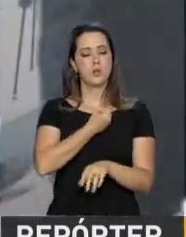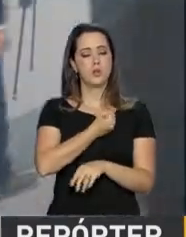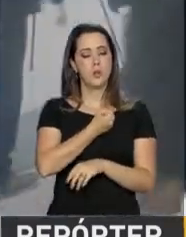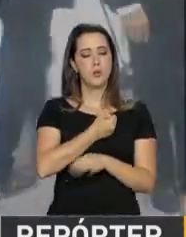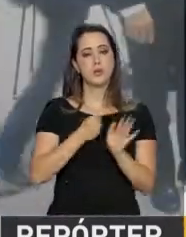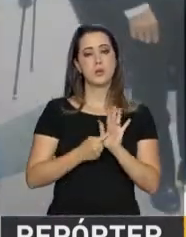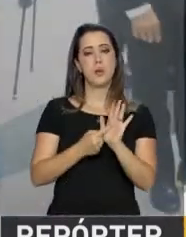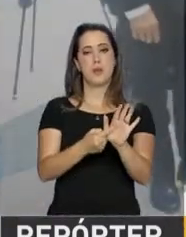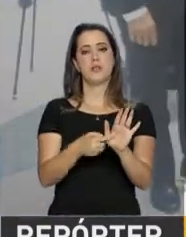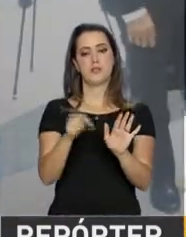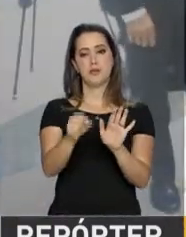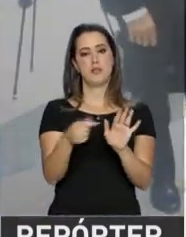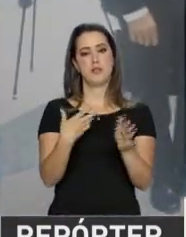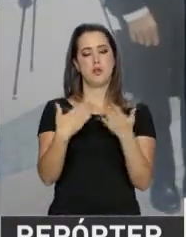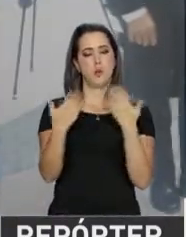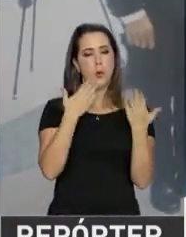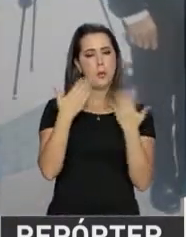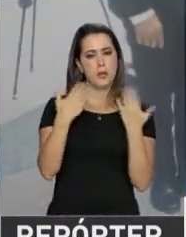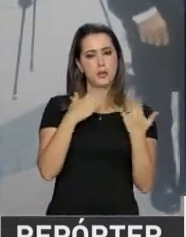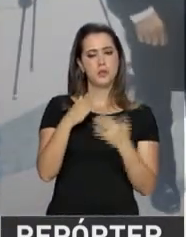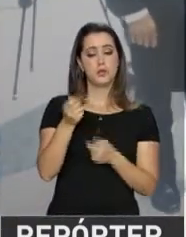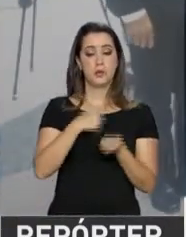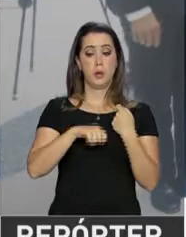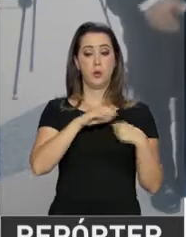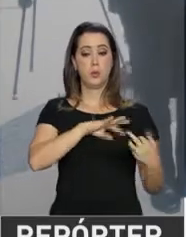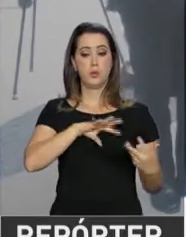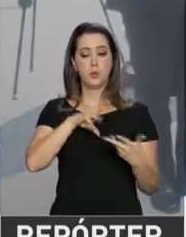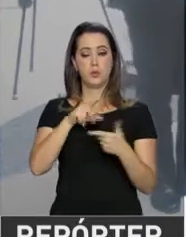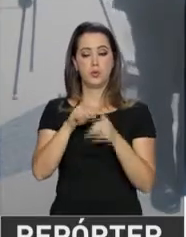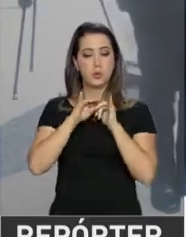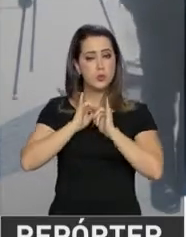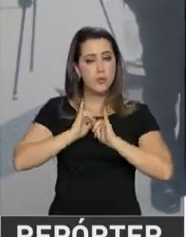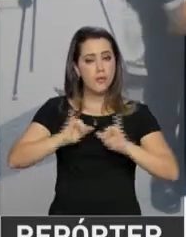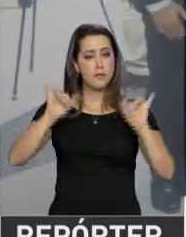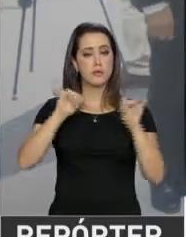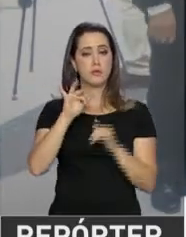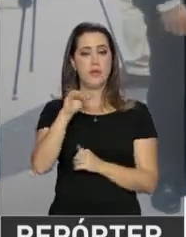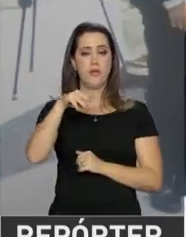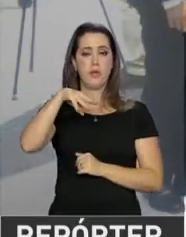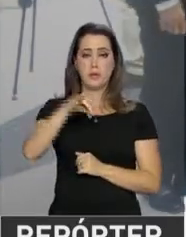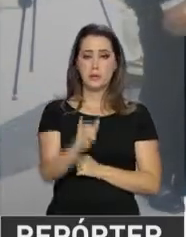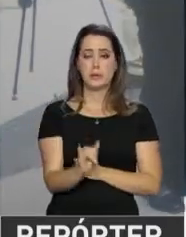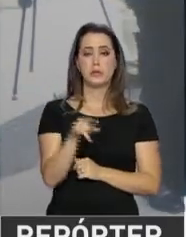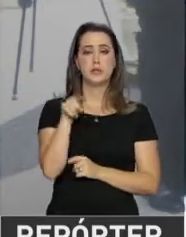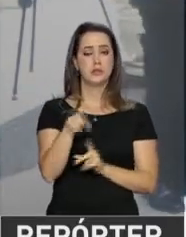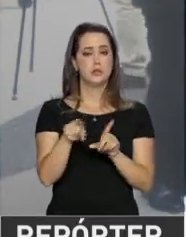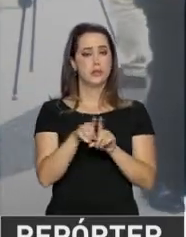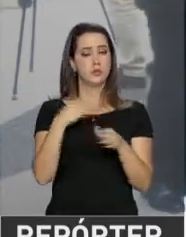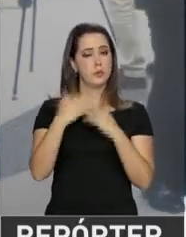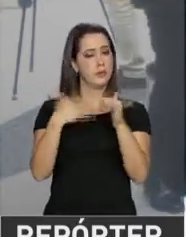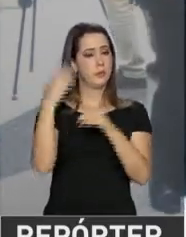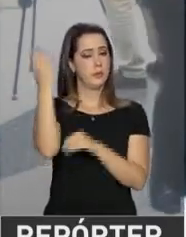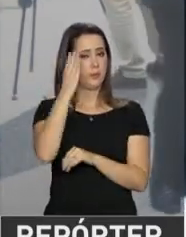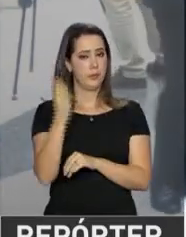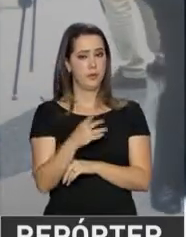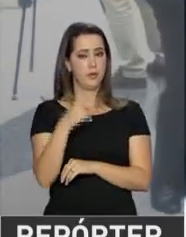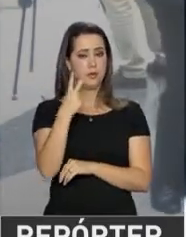Panorama da Economia Mundial, divulgado pelo Fundo Monetário Internacional, de crescimento para o Brasil